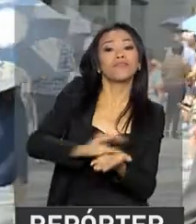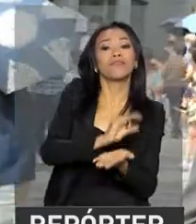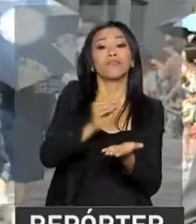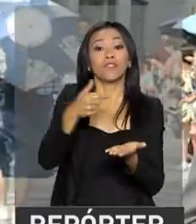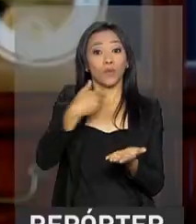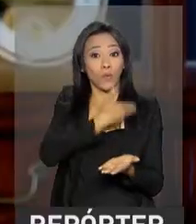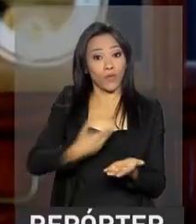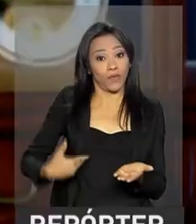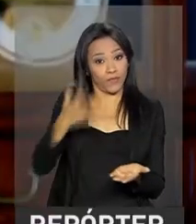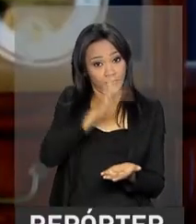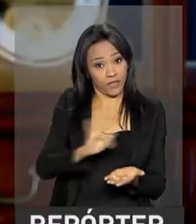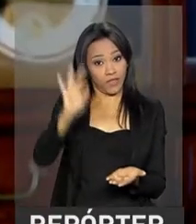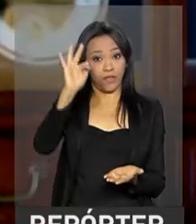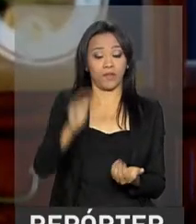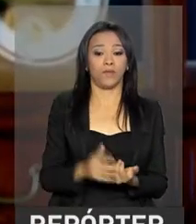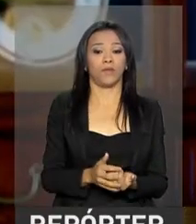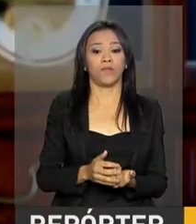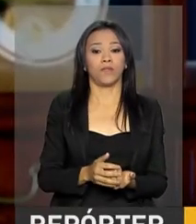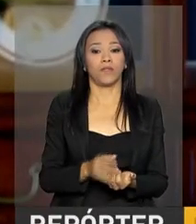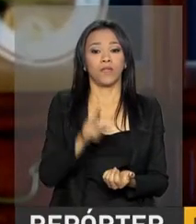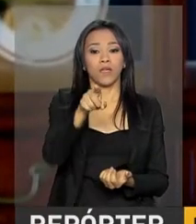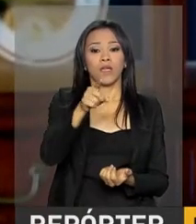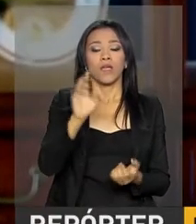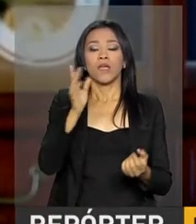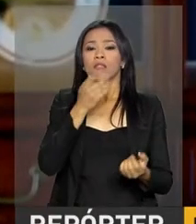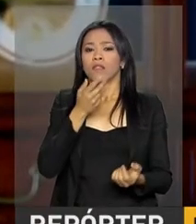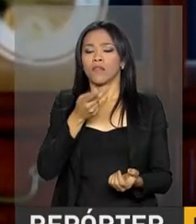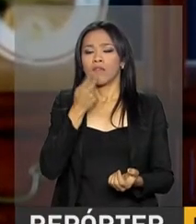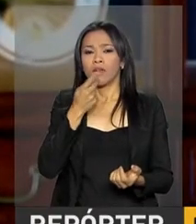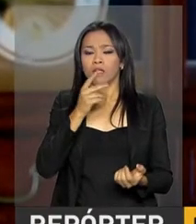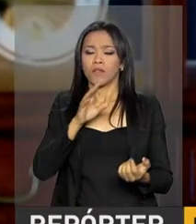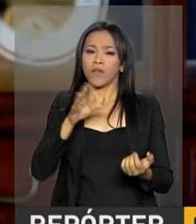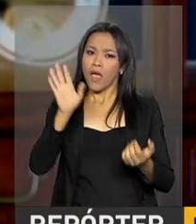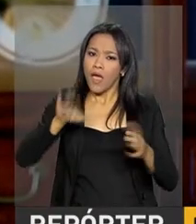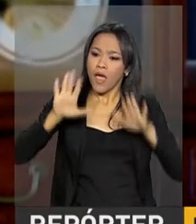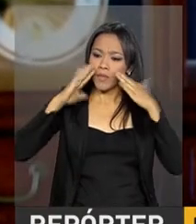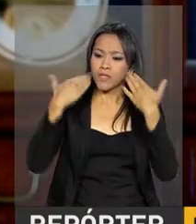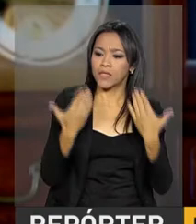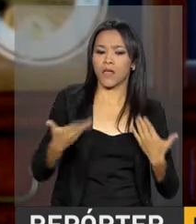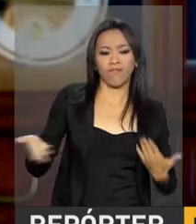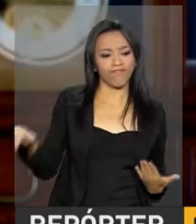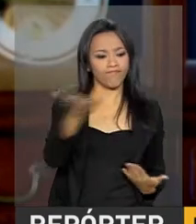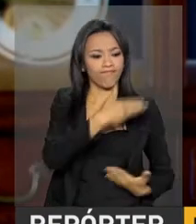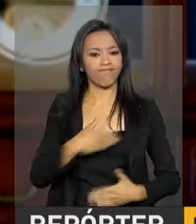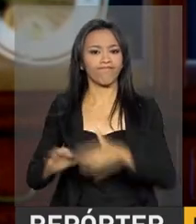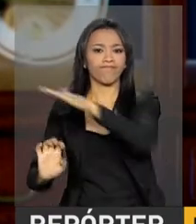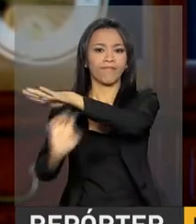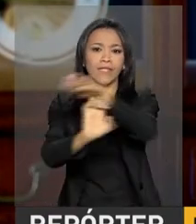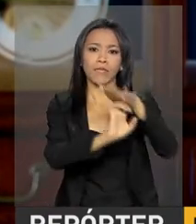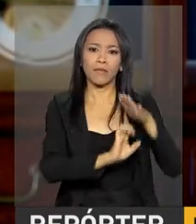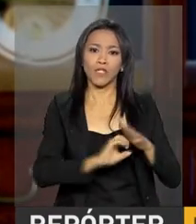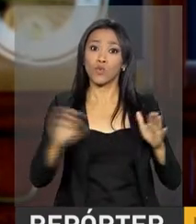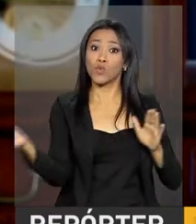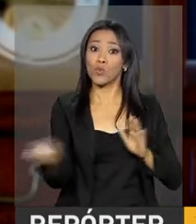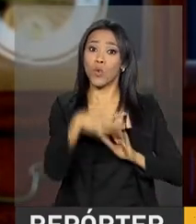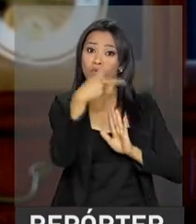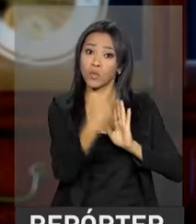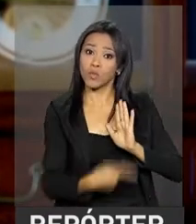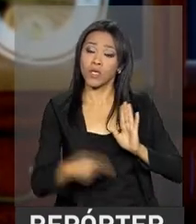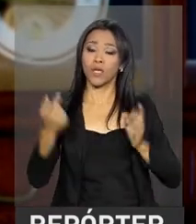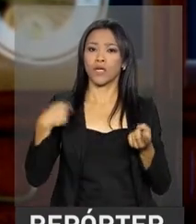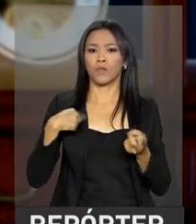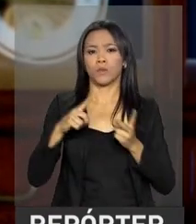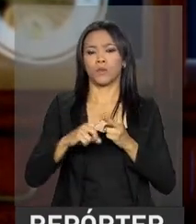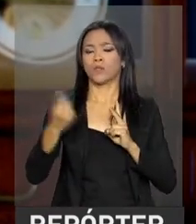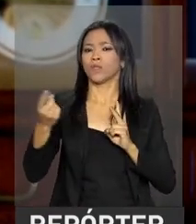Governo Federal. Um ponto importante da visita é apresentar aos investidores chineses os novos projetos da PPI, os planos de